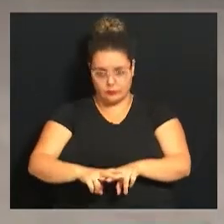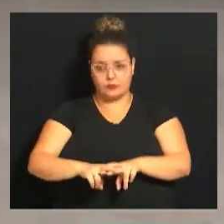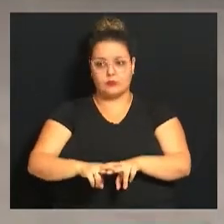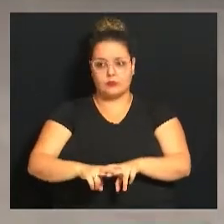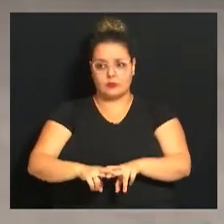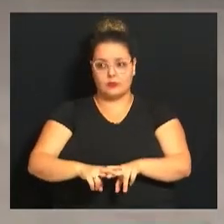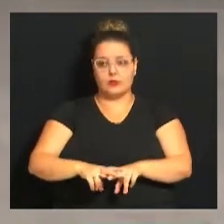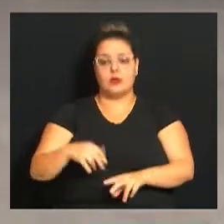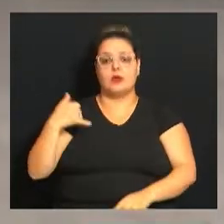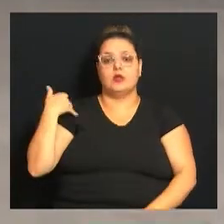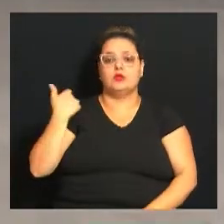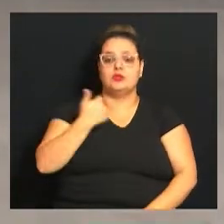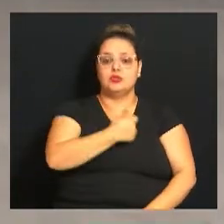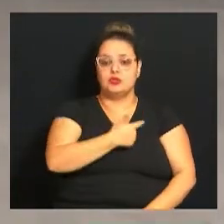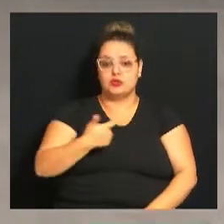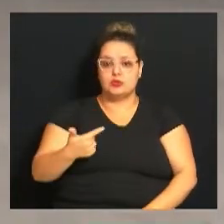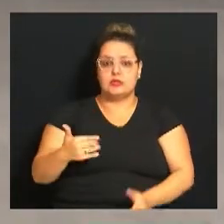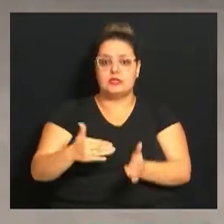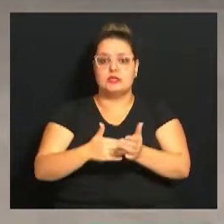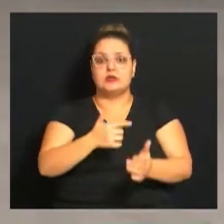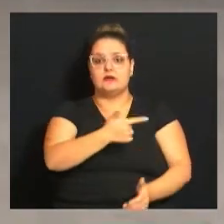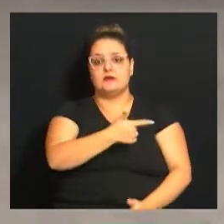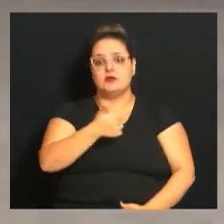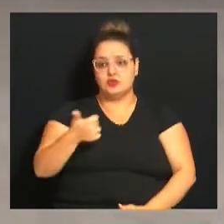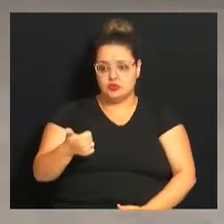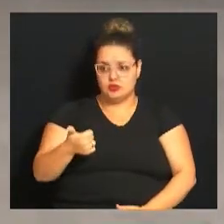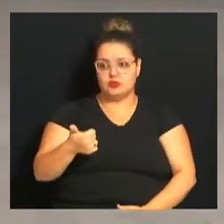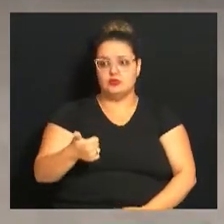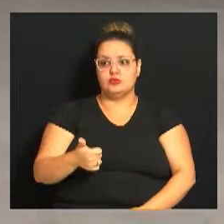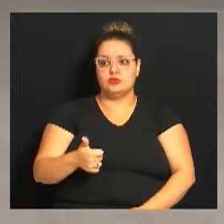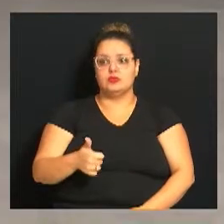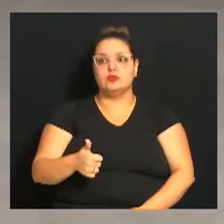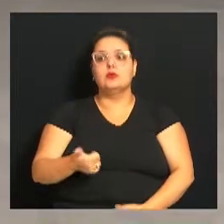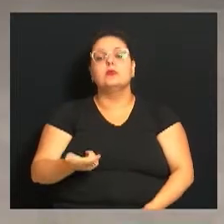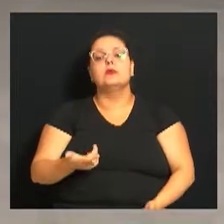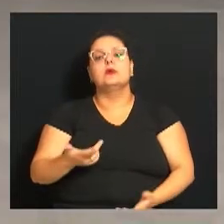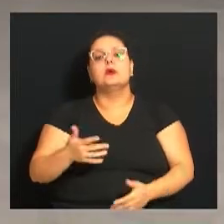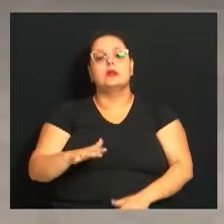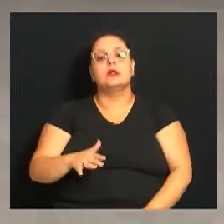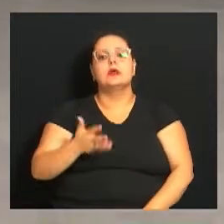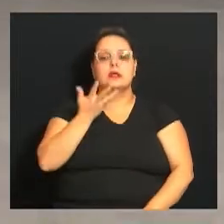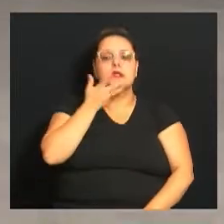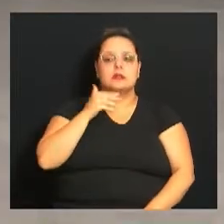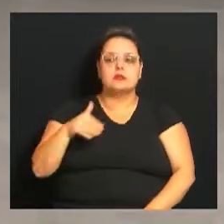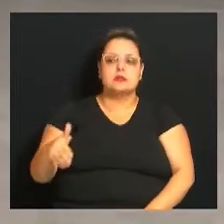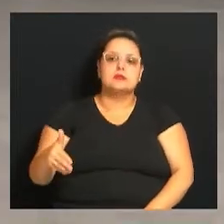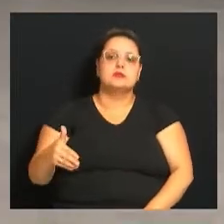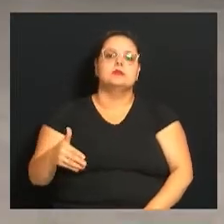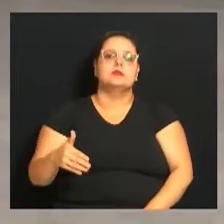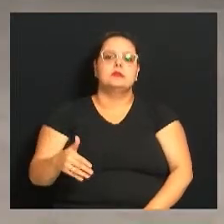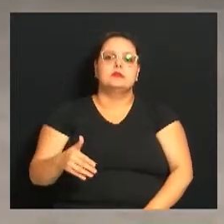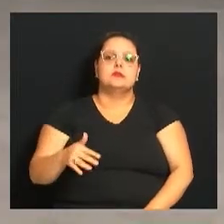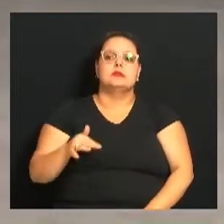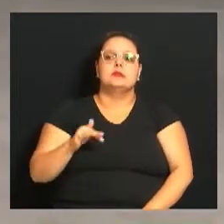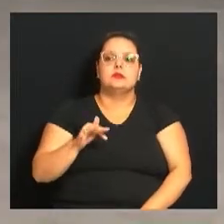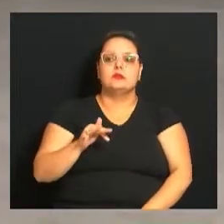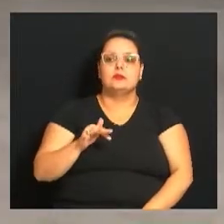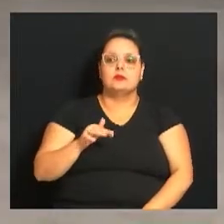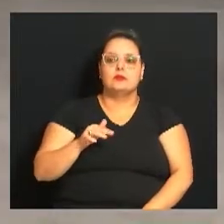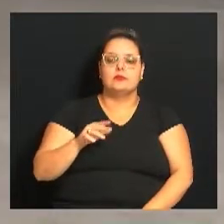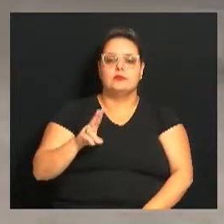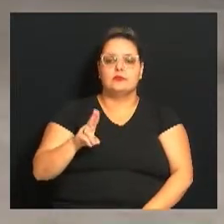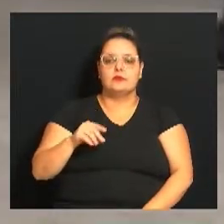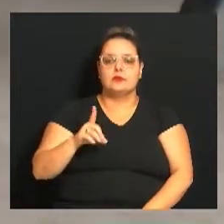12 a 21 anos sob medidas educativas. Estão lembrando até o dia 3 de junho, na verdade, né? Segue